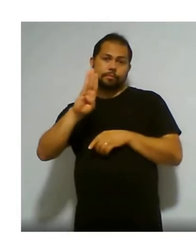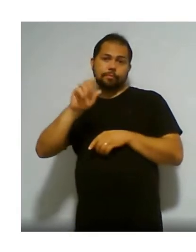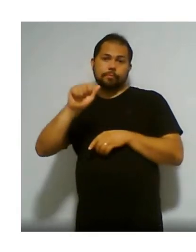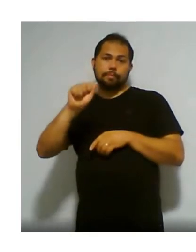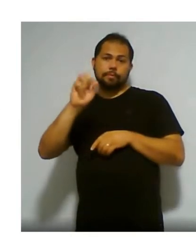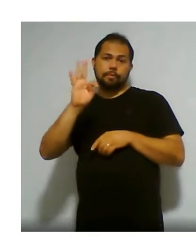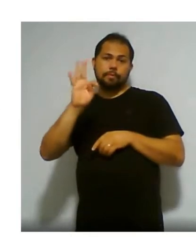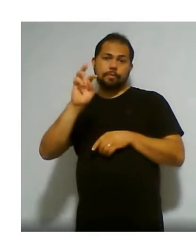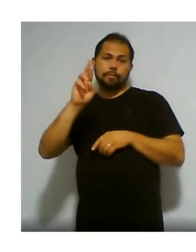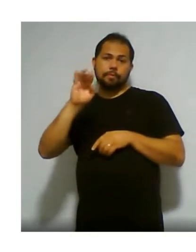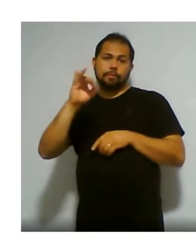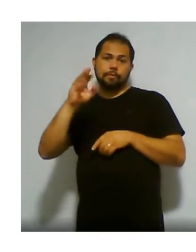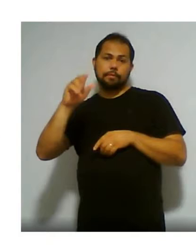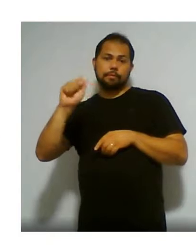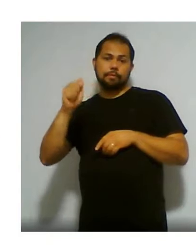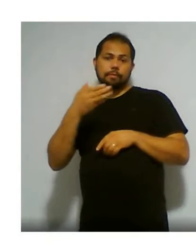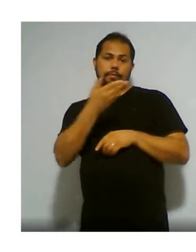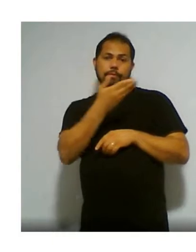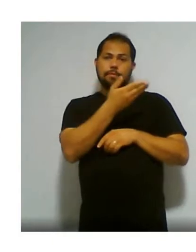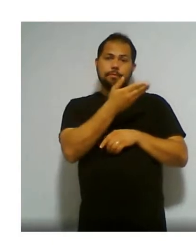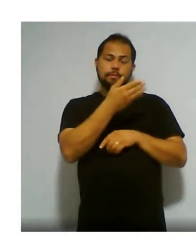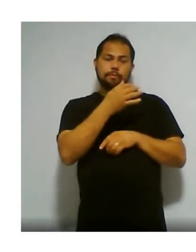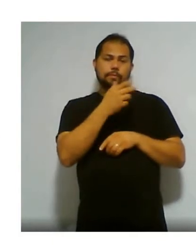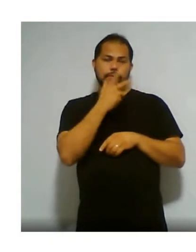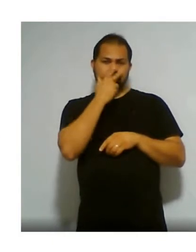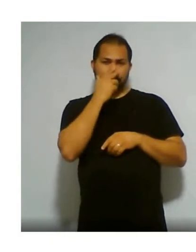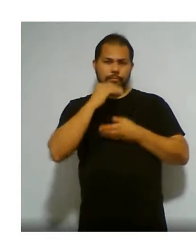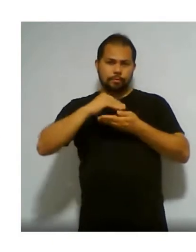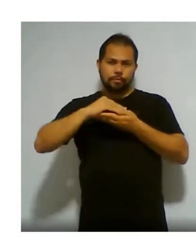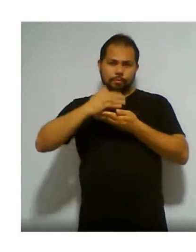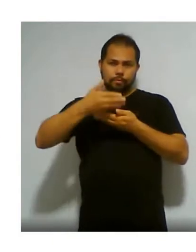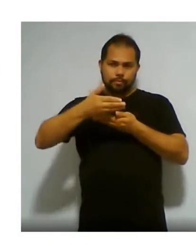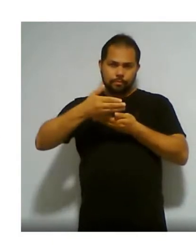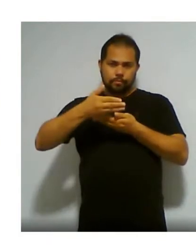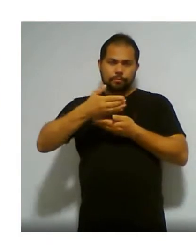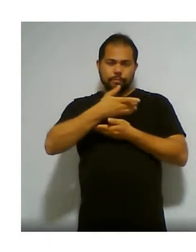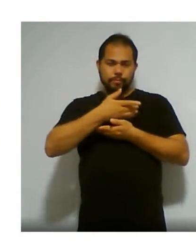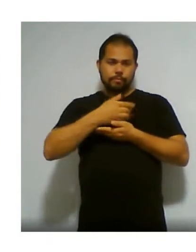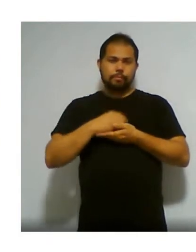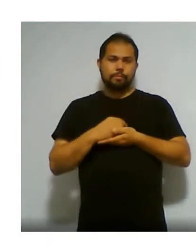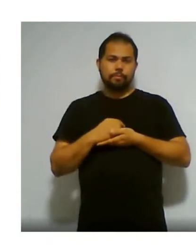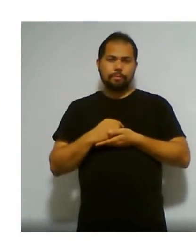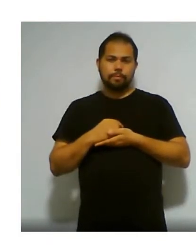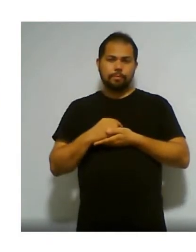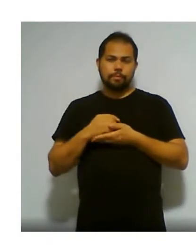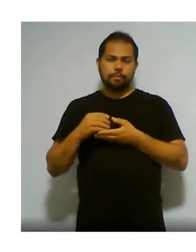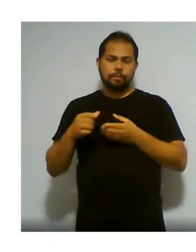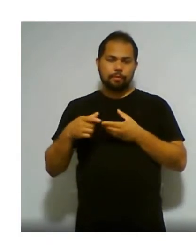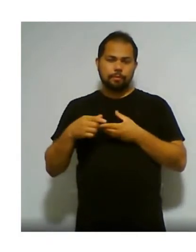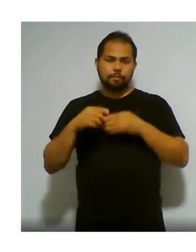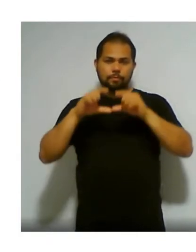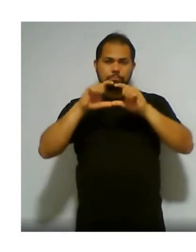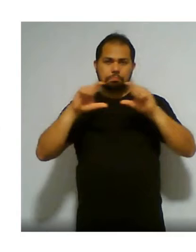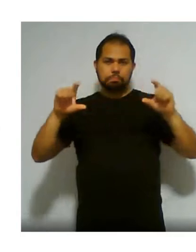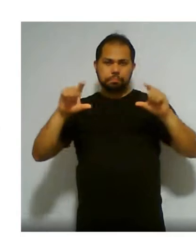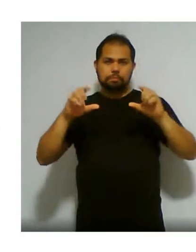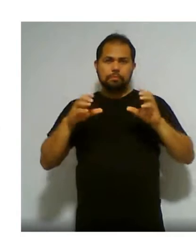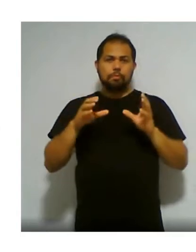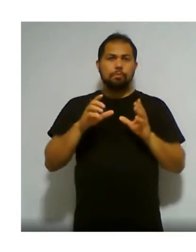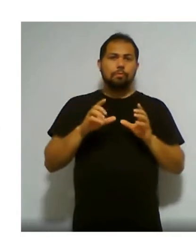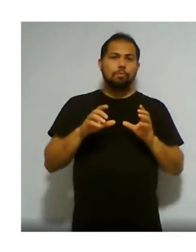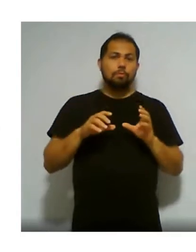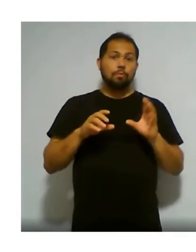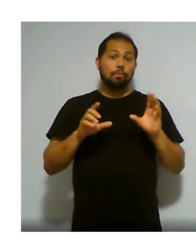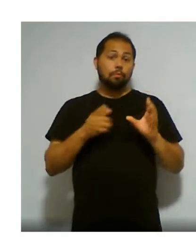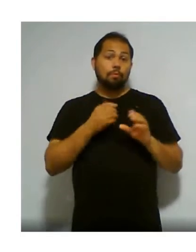aqui, ó. Então em notebook, talvez para economizar espaço, ela pode estar assim. Ou ela pode estar, como no nosso caso lá do